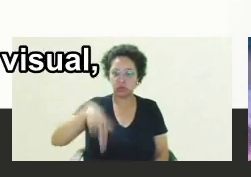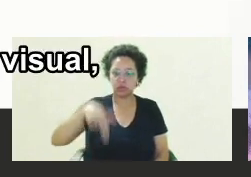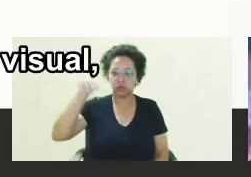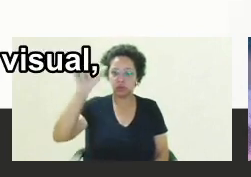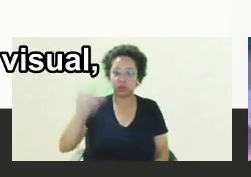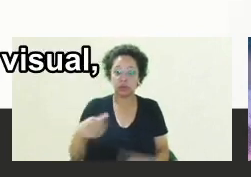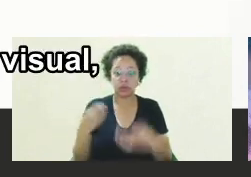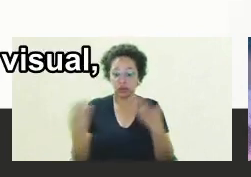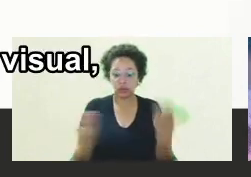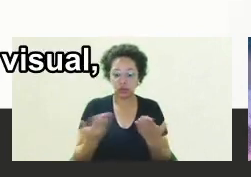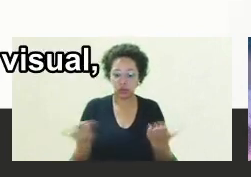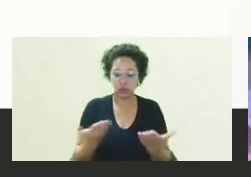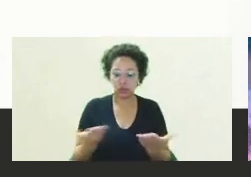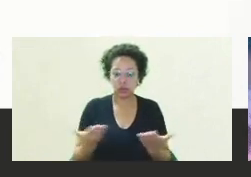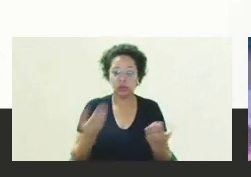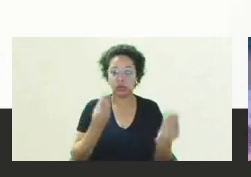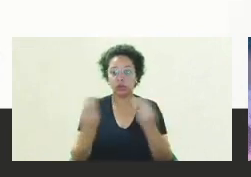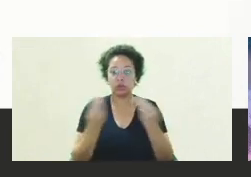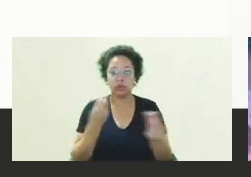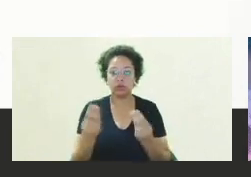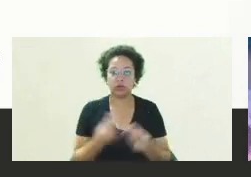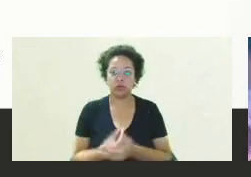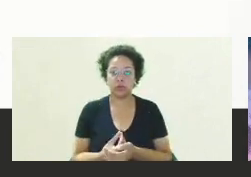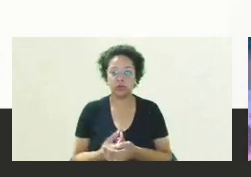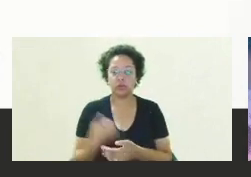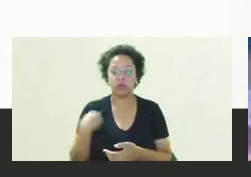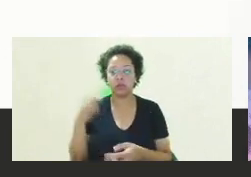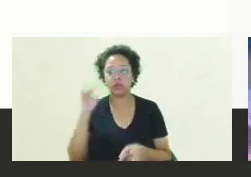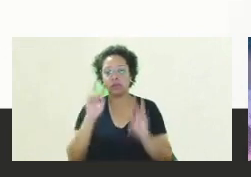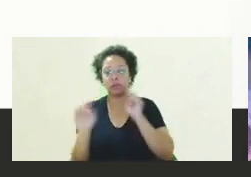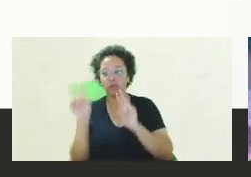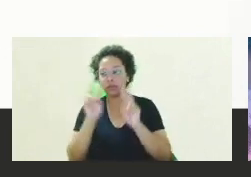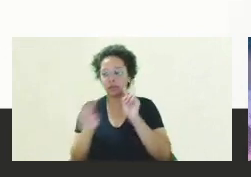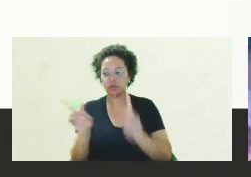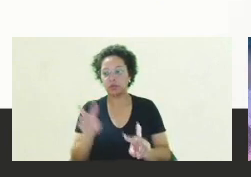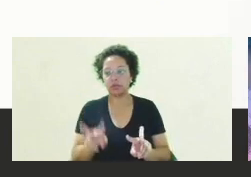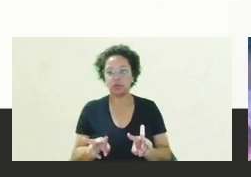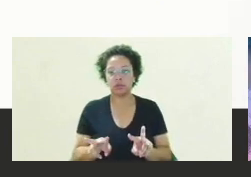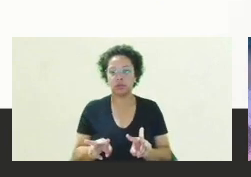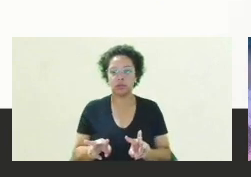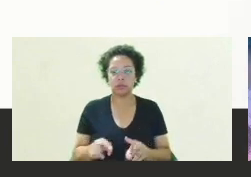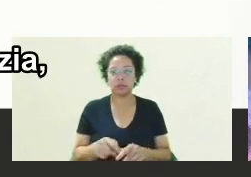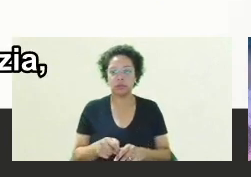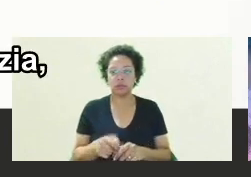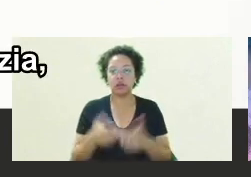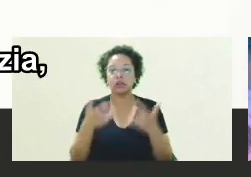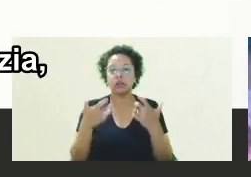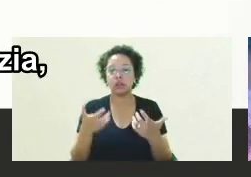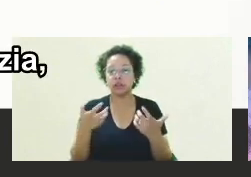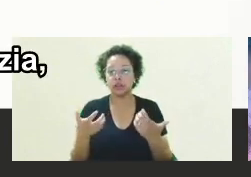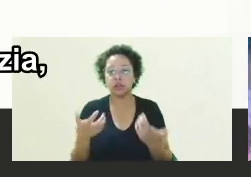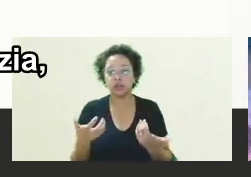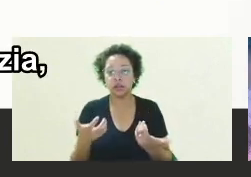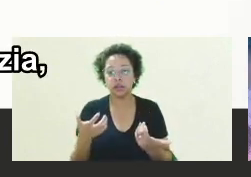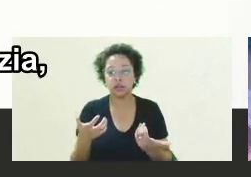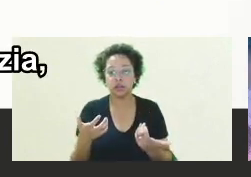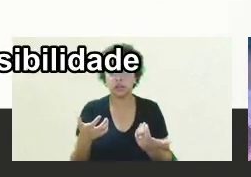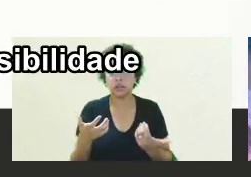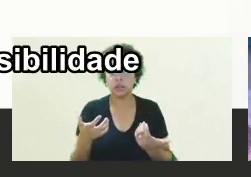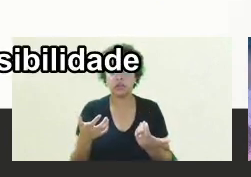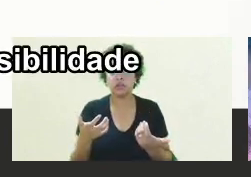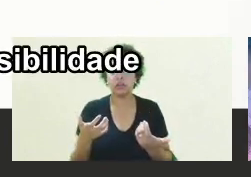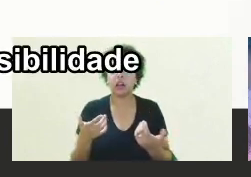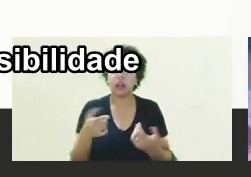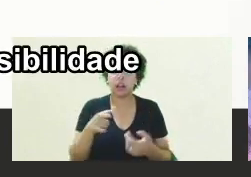com minha cabeça muito visual, eu comecei a querer reproduzir os testes que a